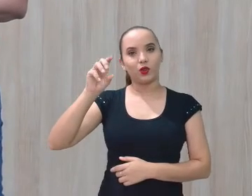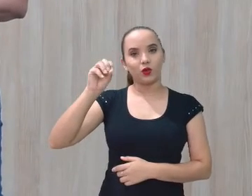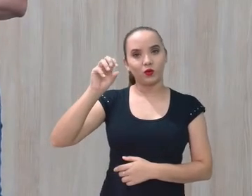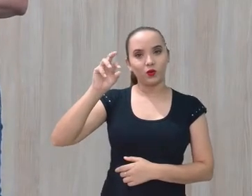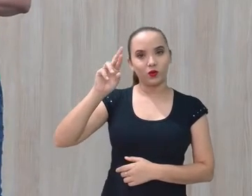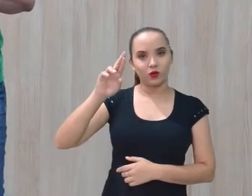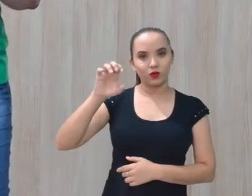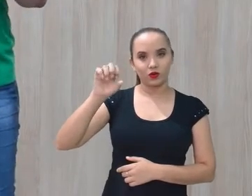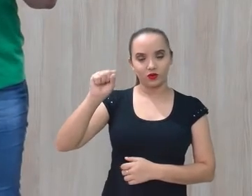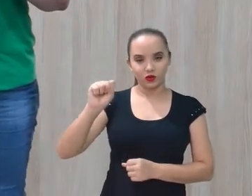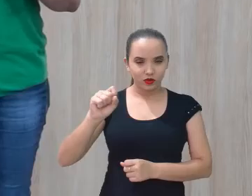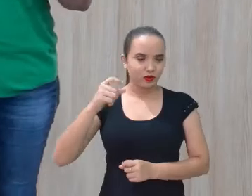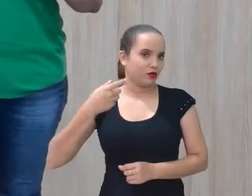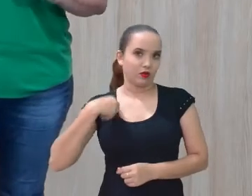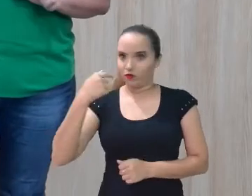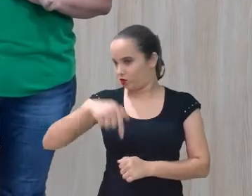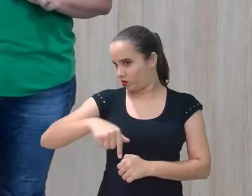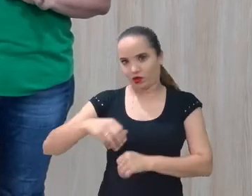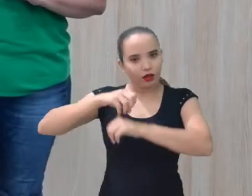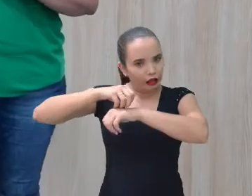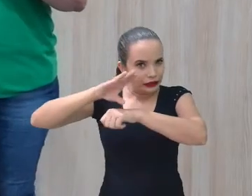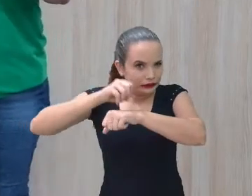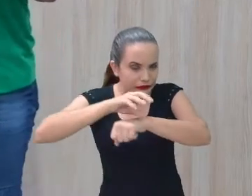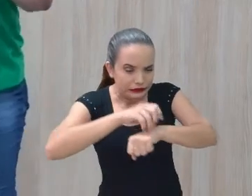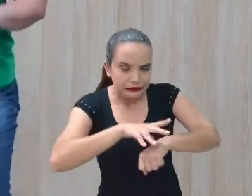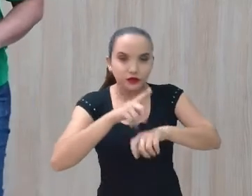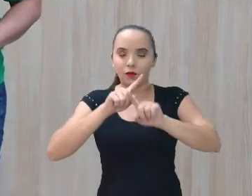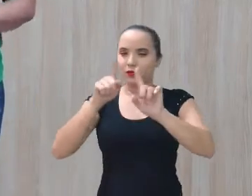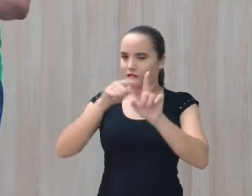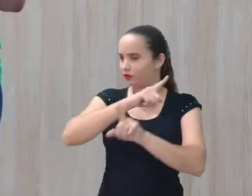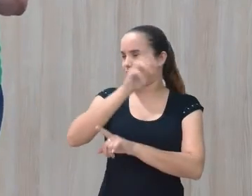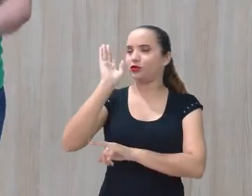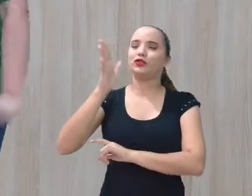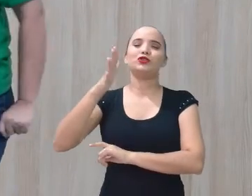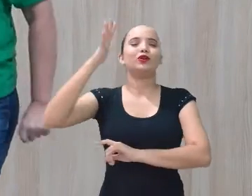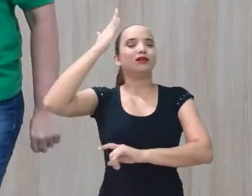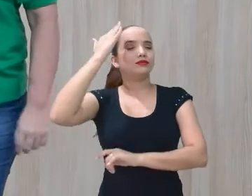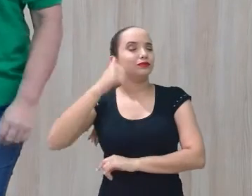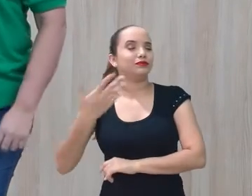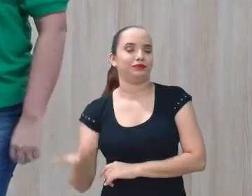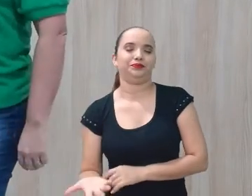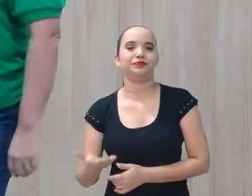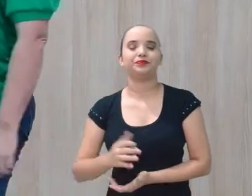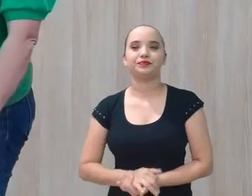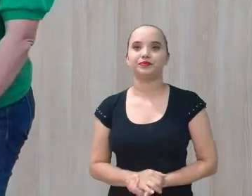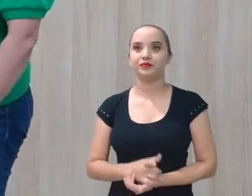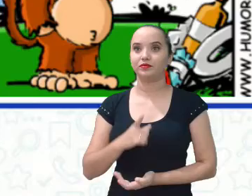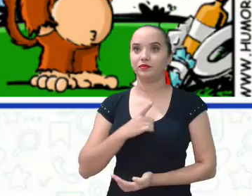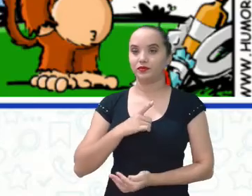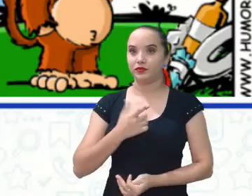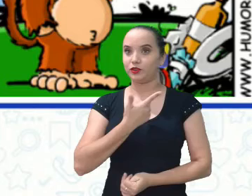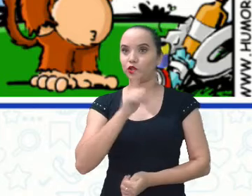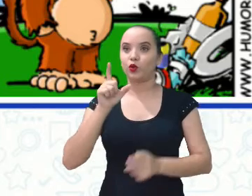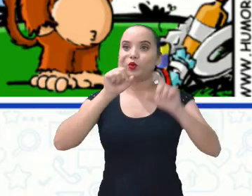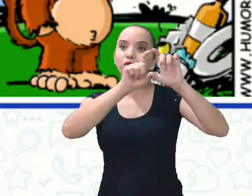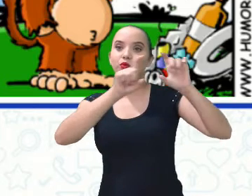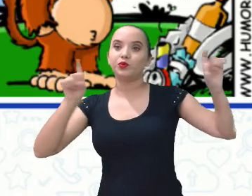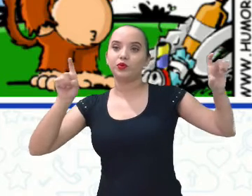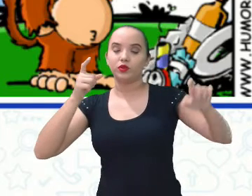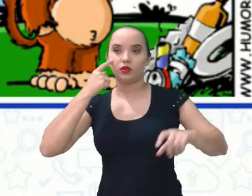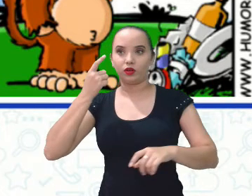O spoiler. Os spoiler para vocês, mas aí vocês já estão tudo ligadinhos. E aí temos outra tirinha,